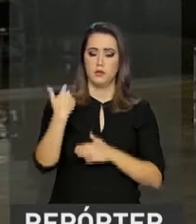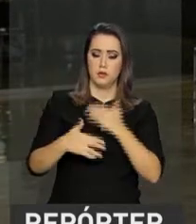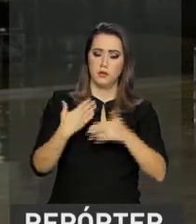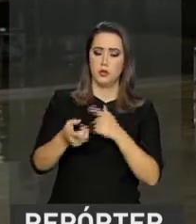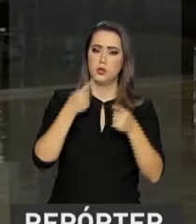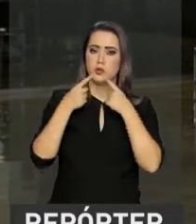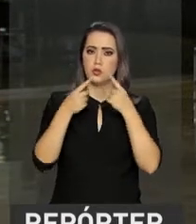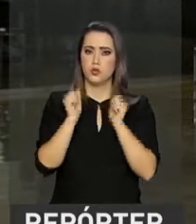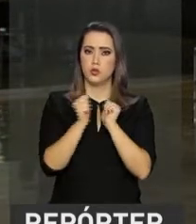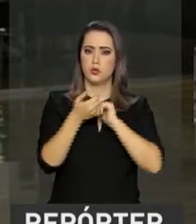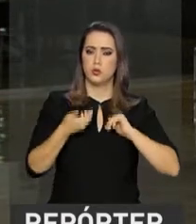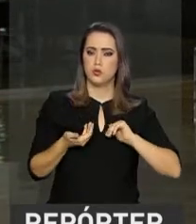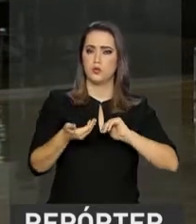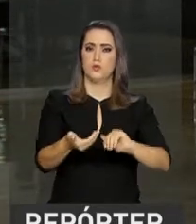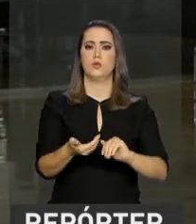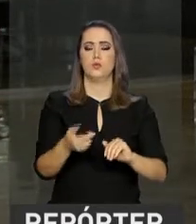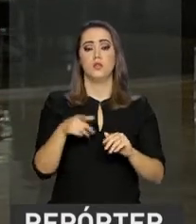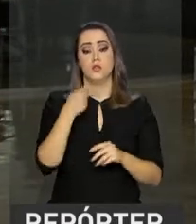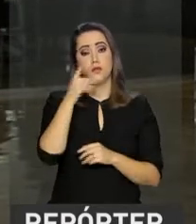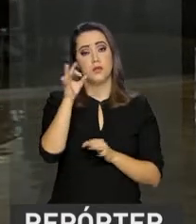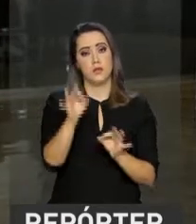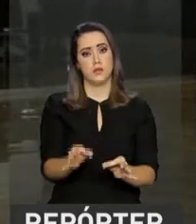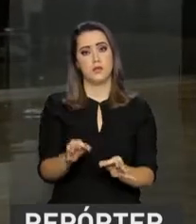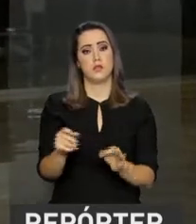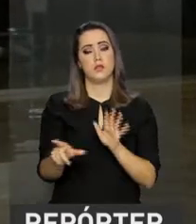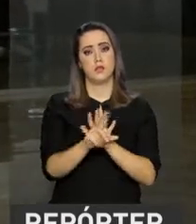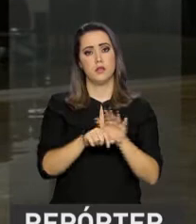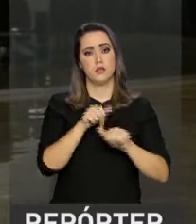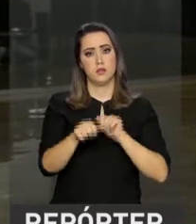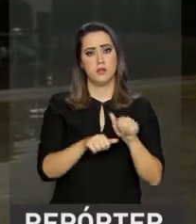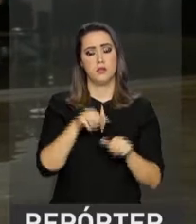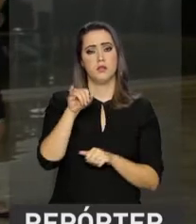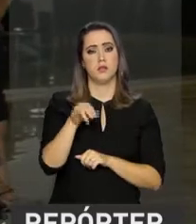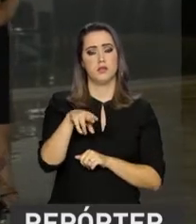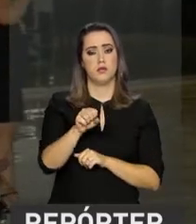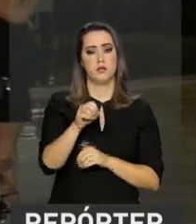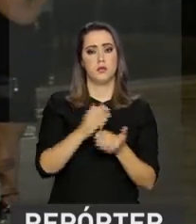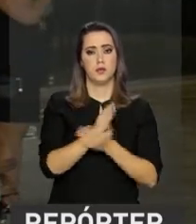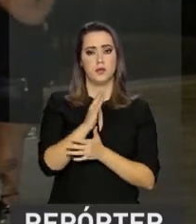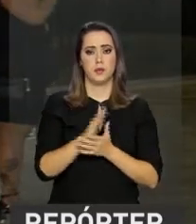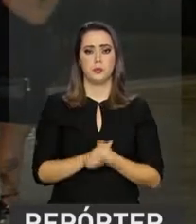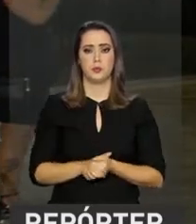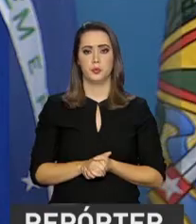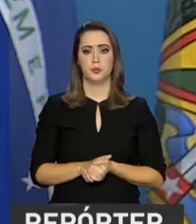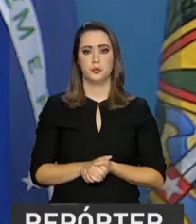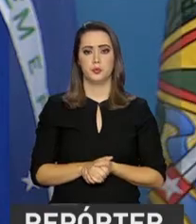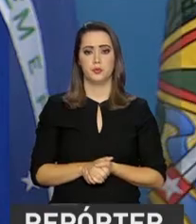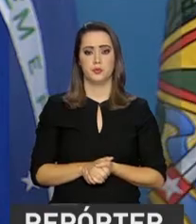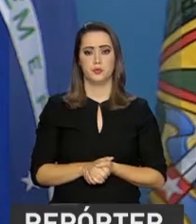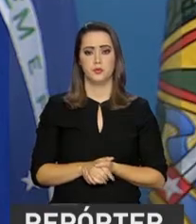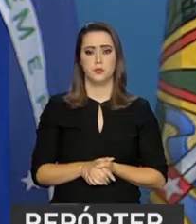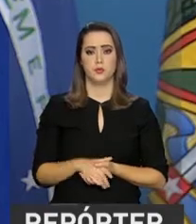o diálogo com o congresso nacional e garantiu que a reforma da previdência vai ser aprovada a